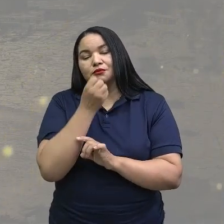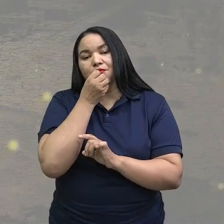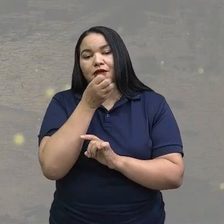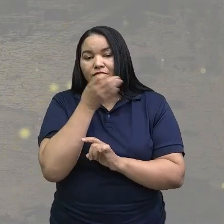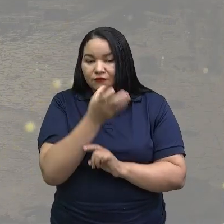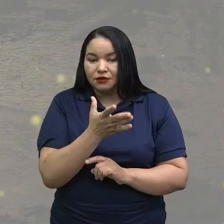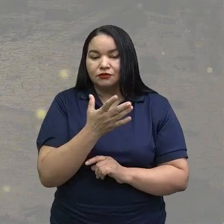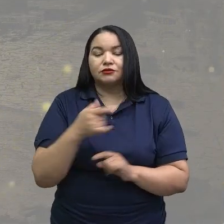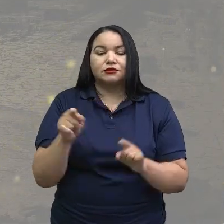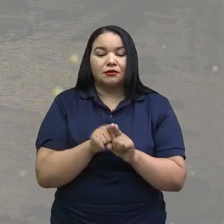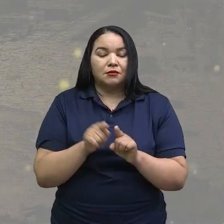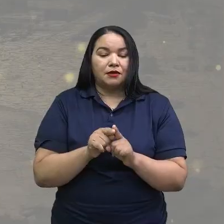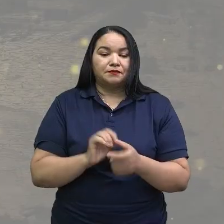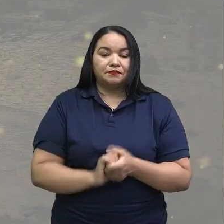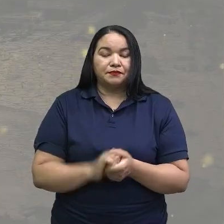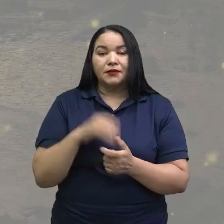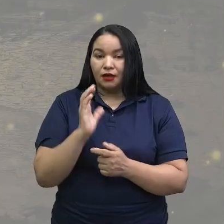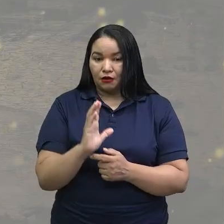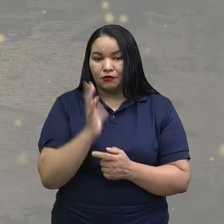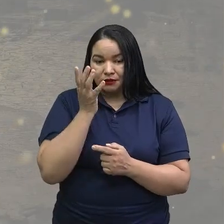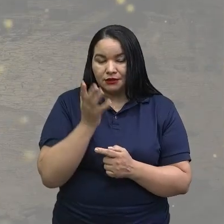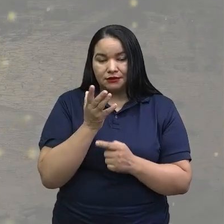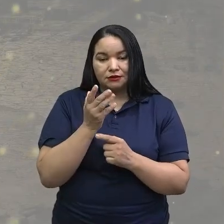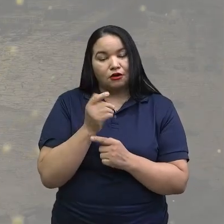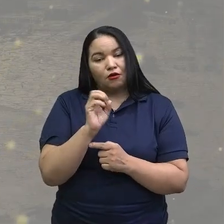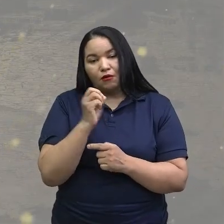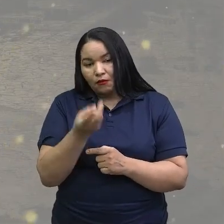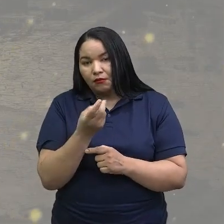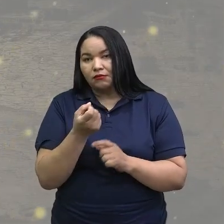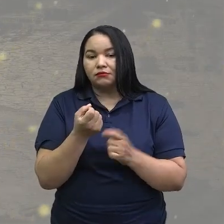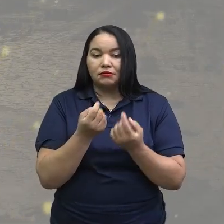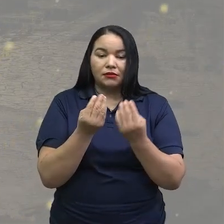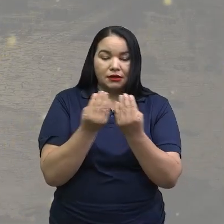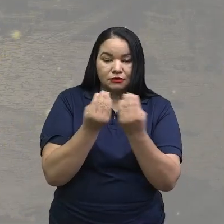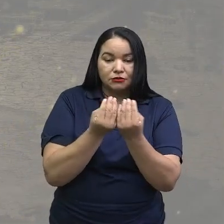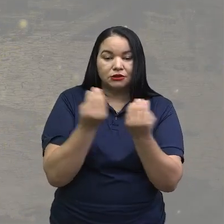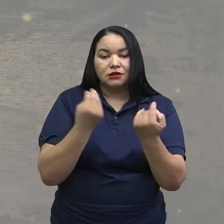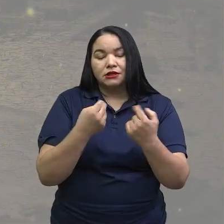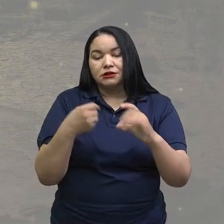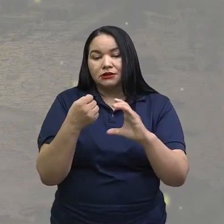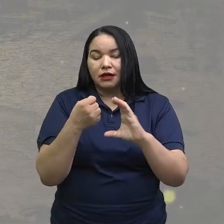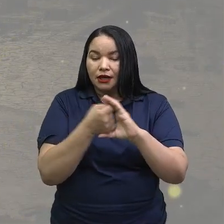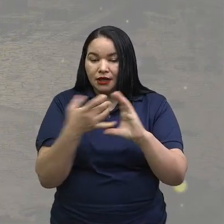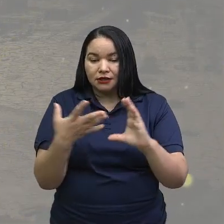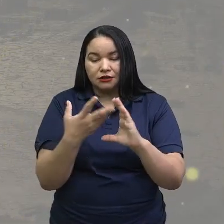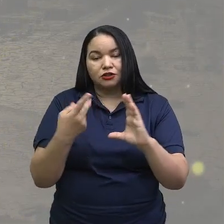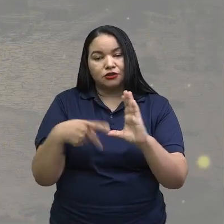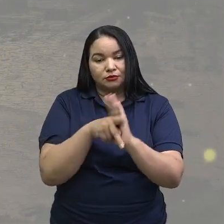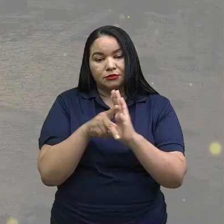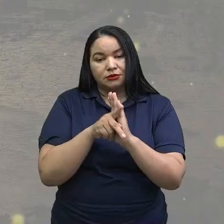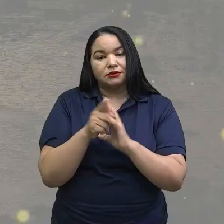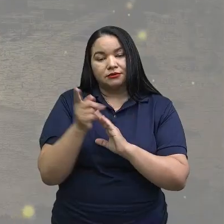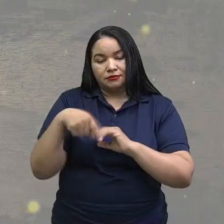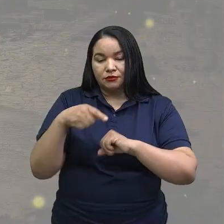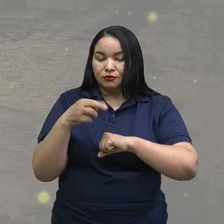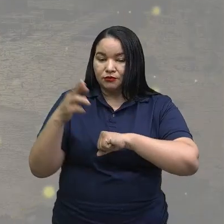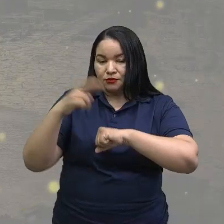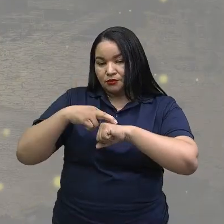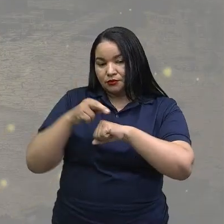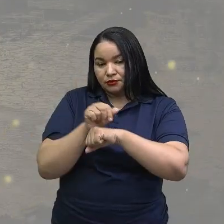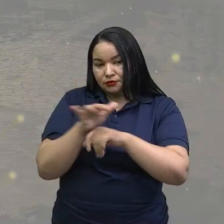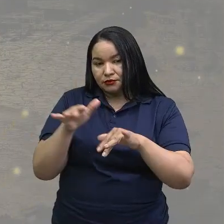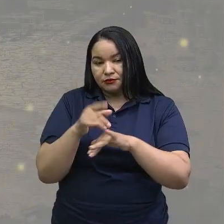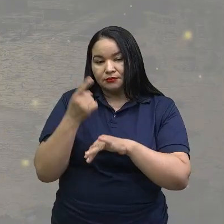benefícios que esse fenômeno, né, que essa característica de alguns elementos, ela possui, que é a radioatividade, tá? Aqui,